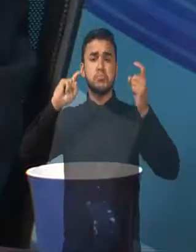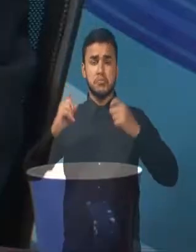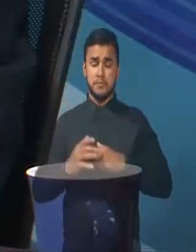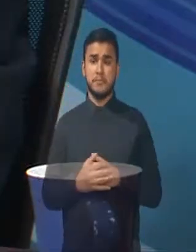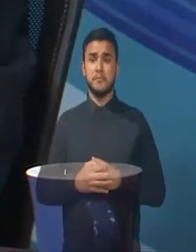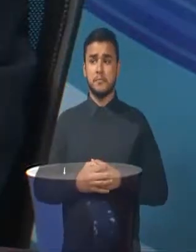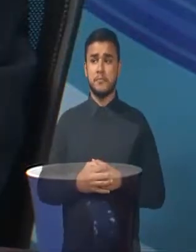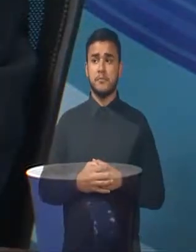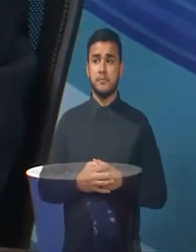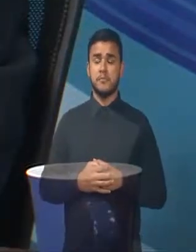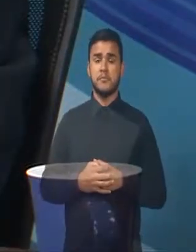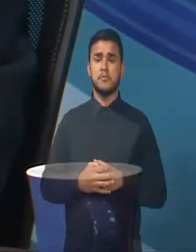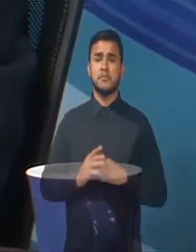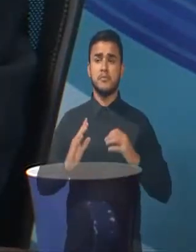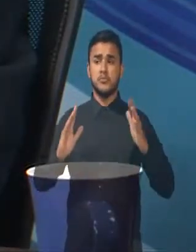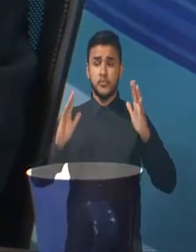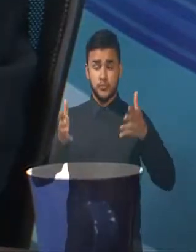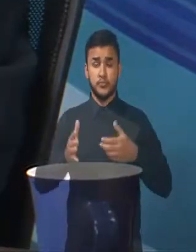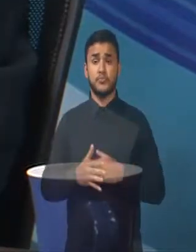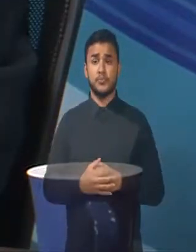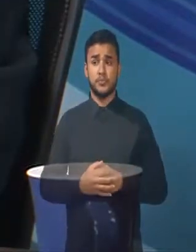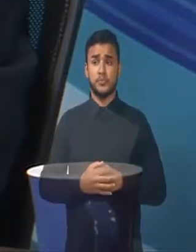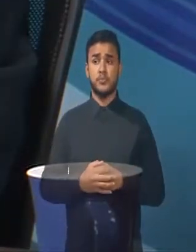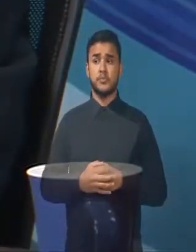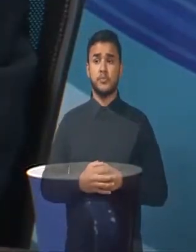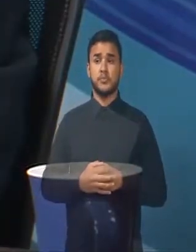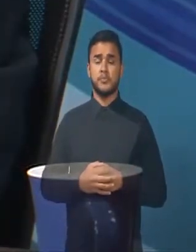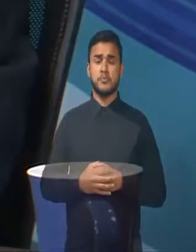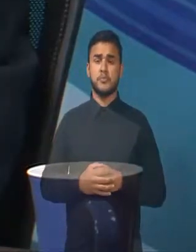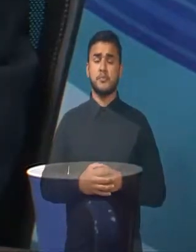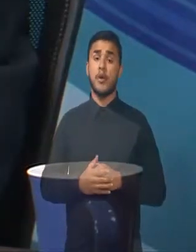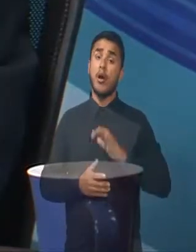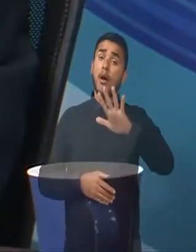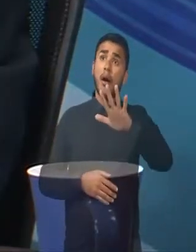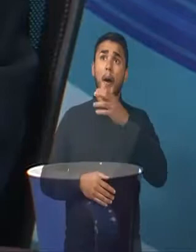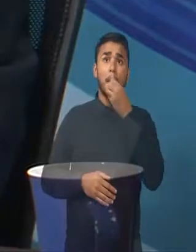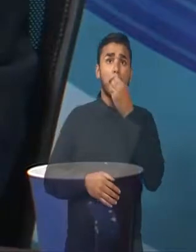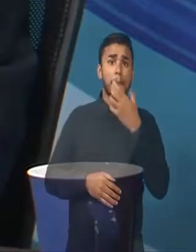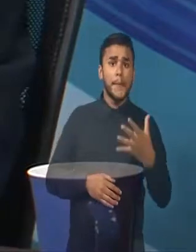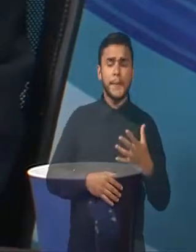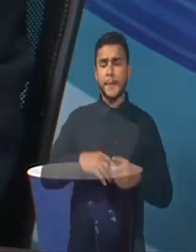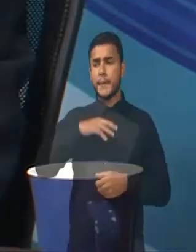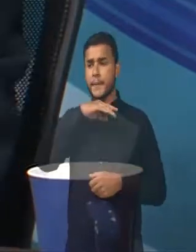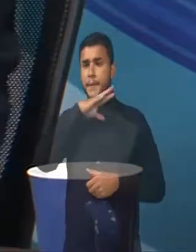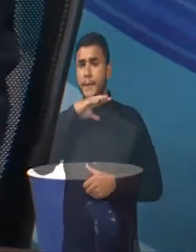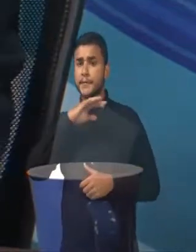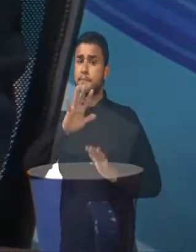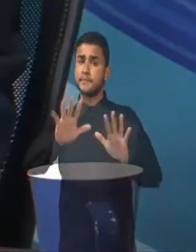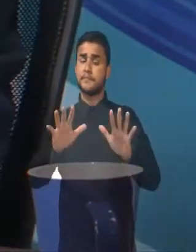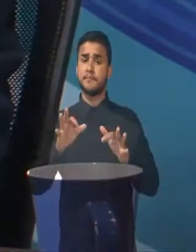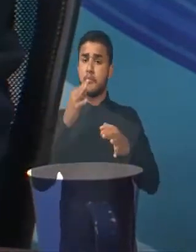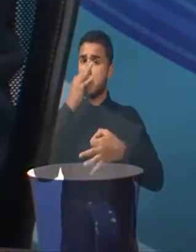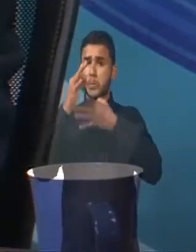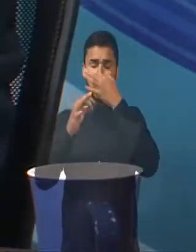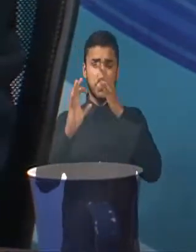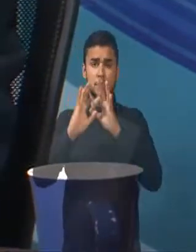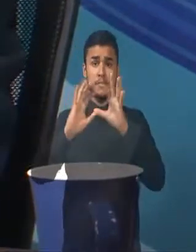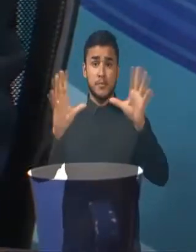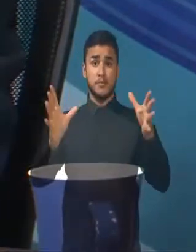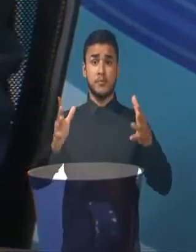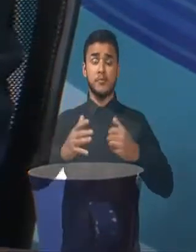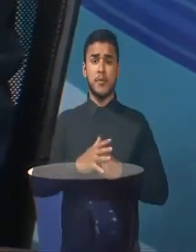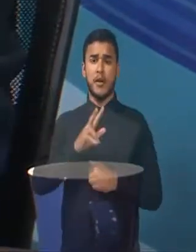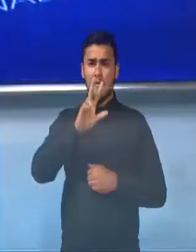das sociedades em redes pela conectividade. Para o bem e para o mal, nenhuma democracia passará impune ou